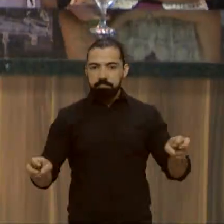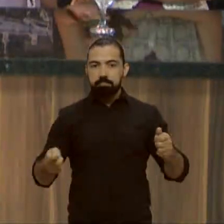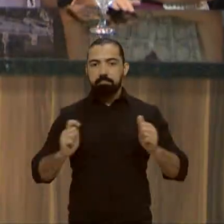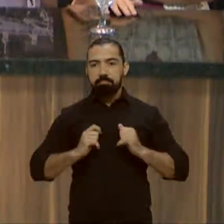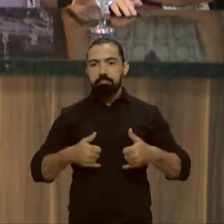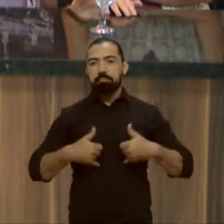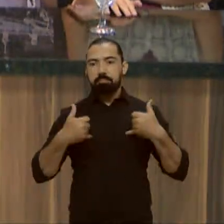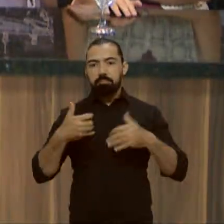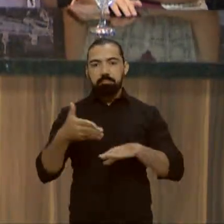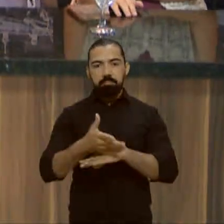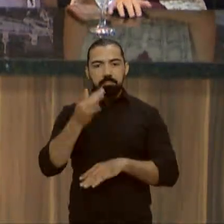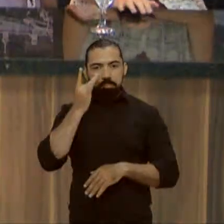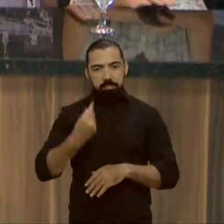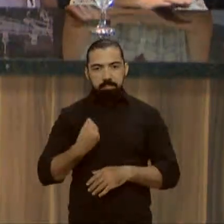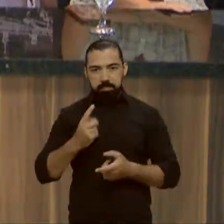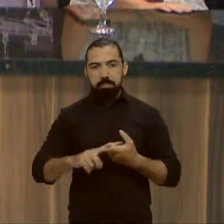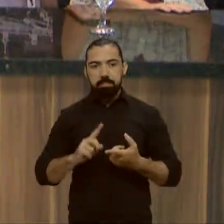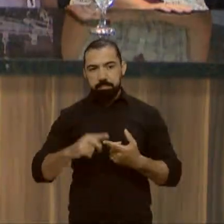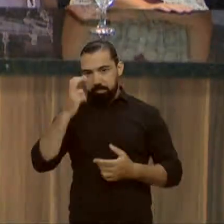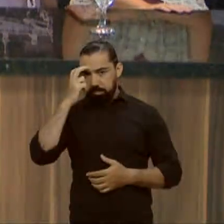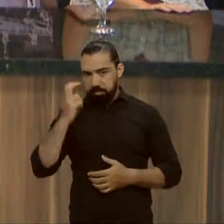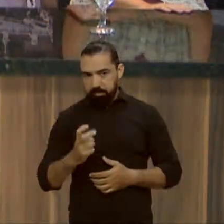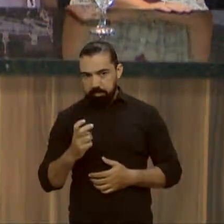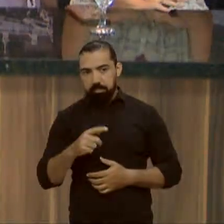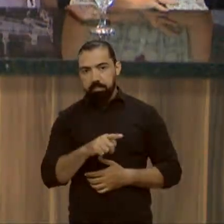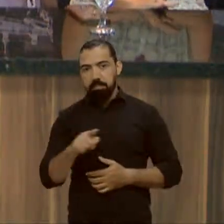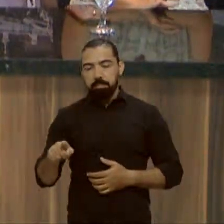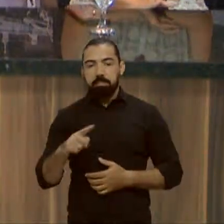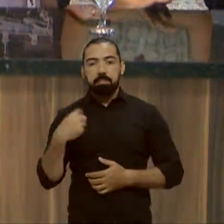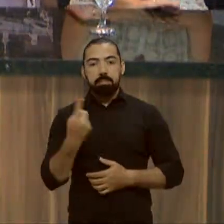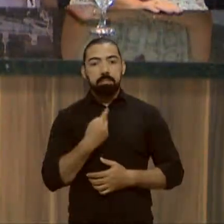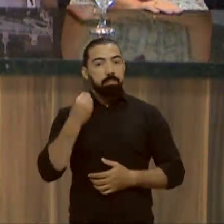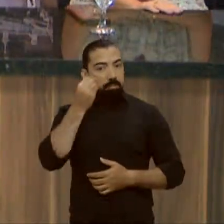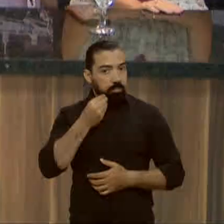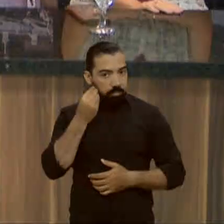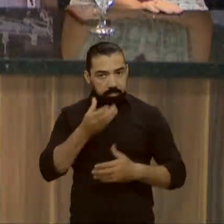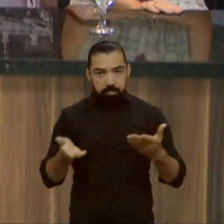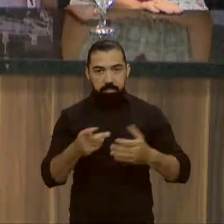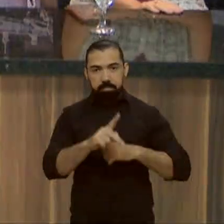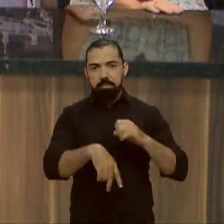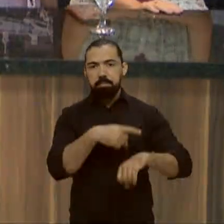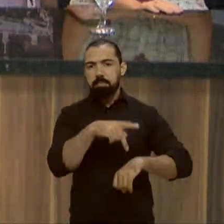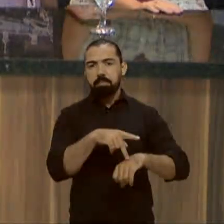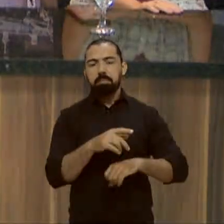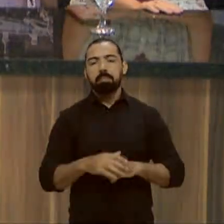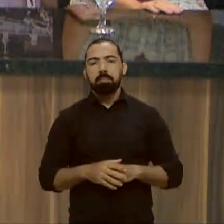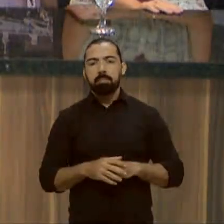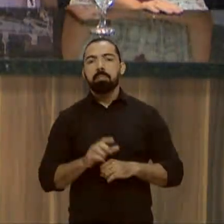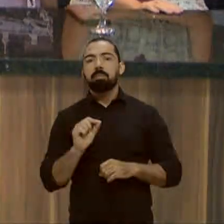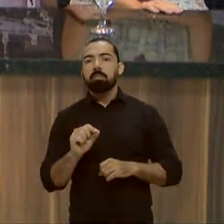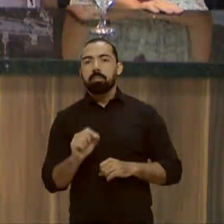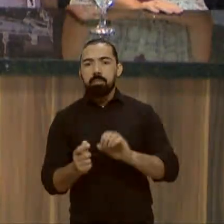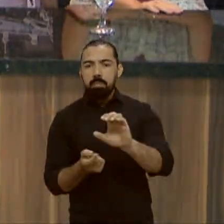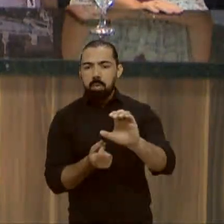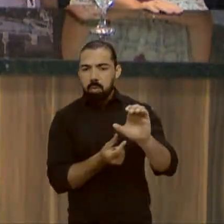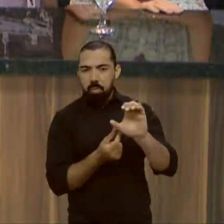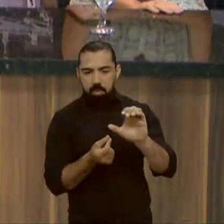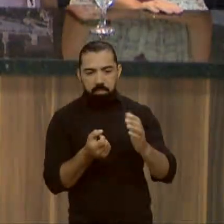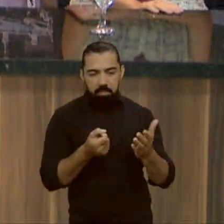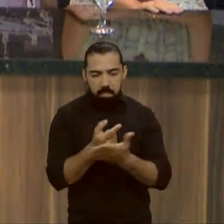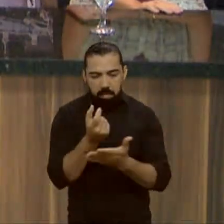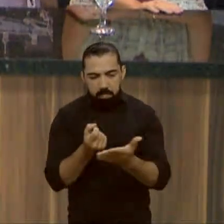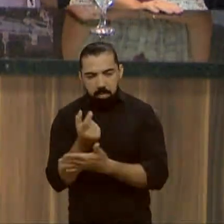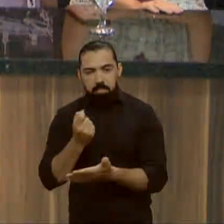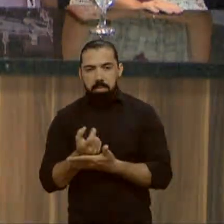a sua participação e expertise. Vivemos, senhoras e senhores, em um país onde o consumo tem papel importante